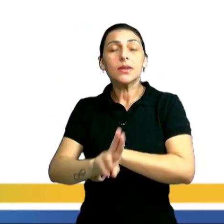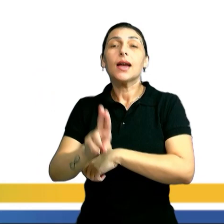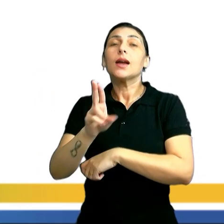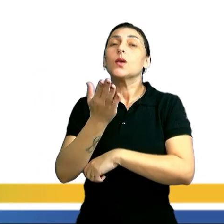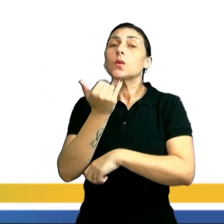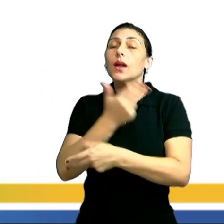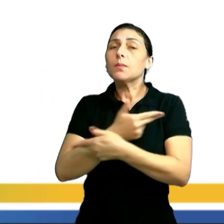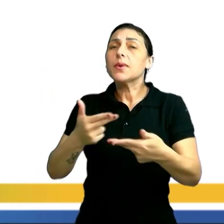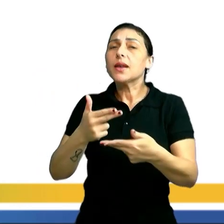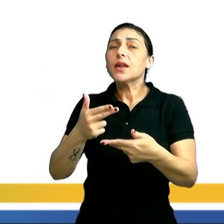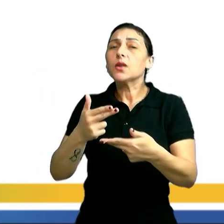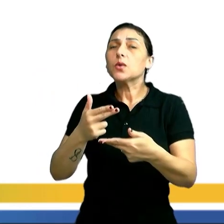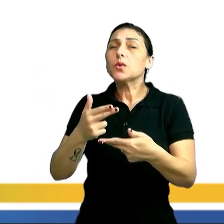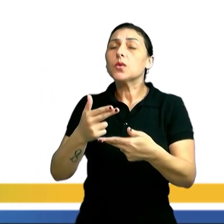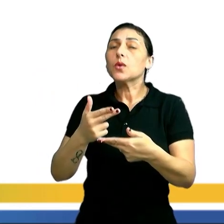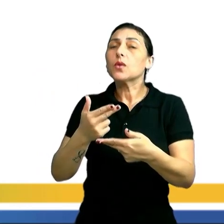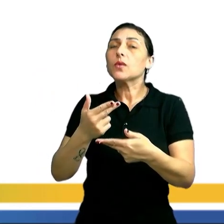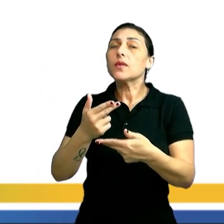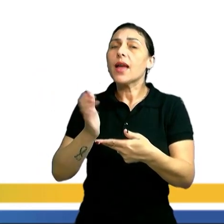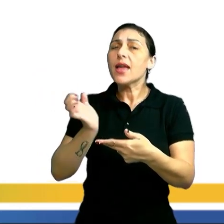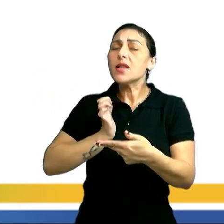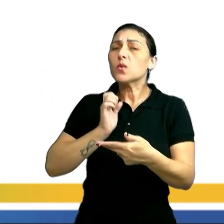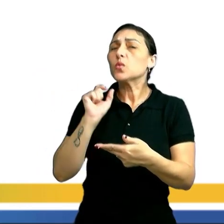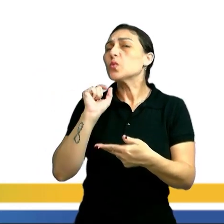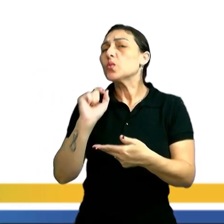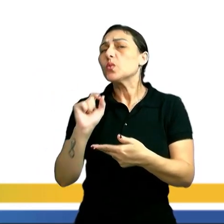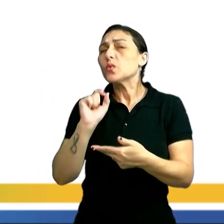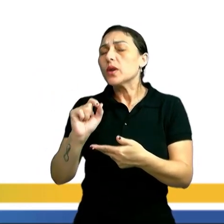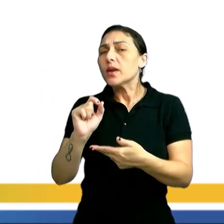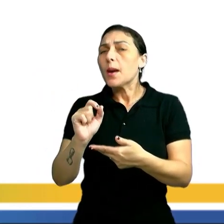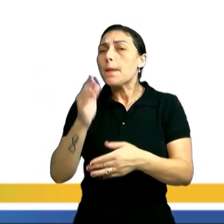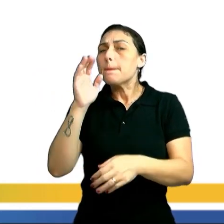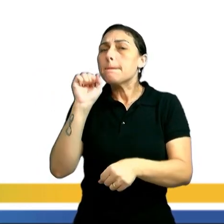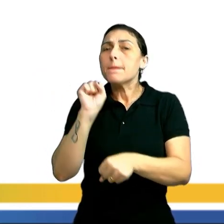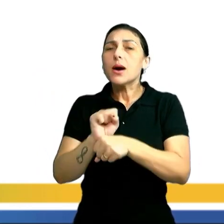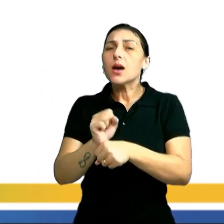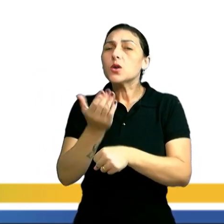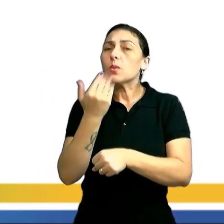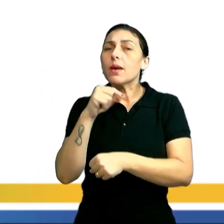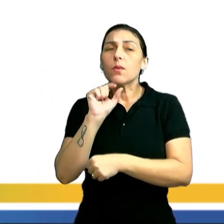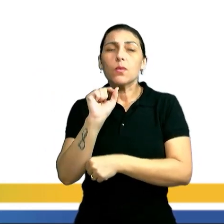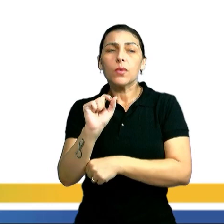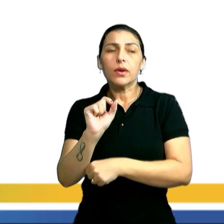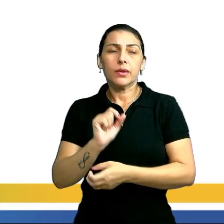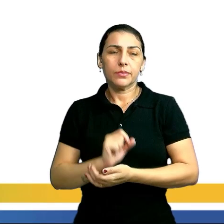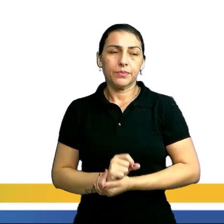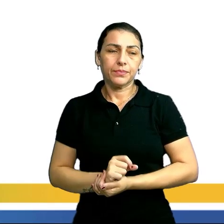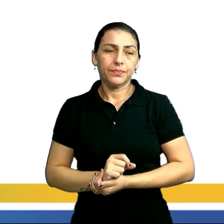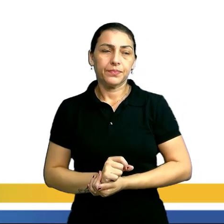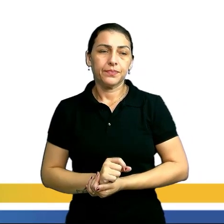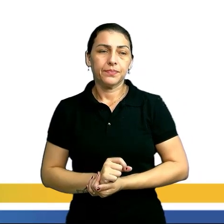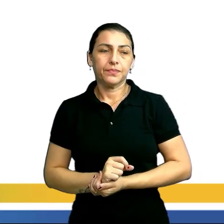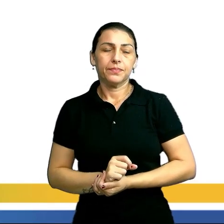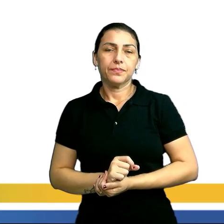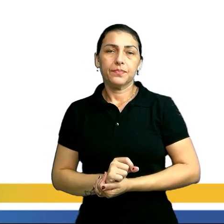ricos em o quê? Eles pararam de comer o quê?